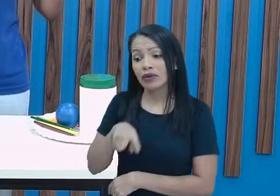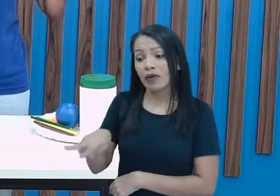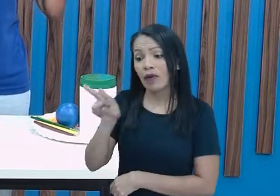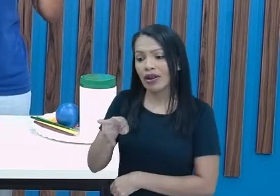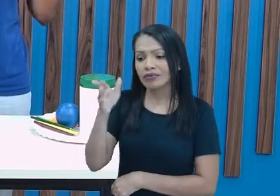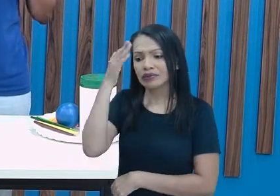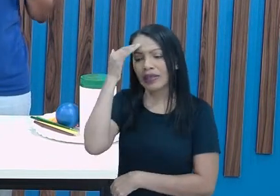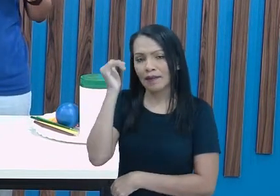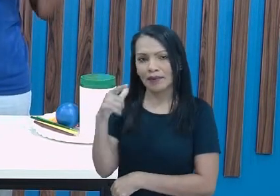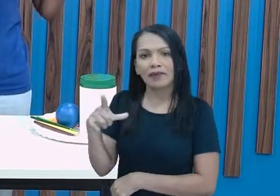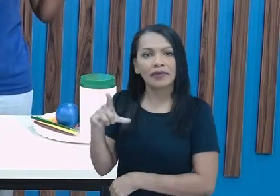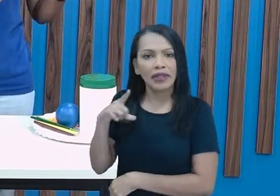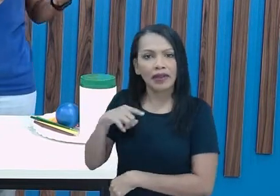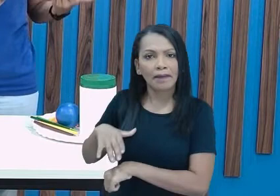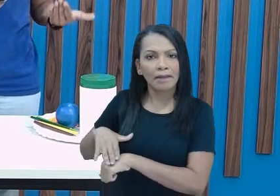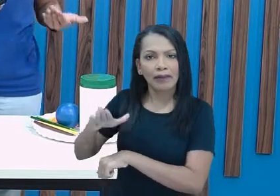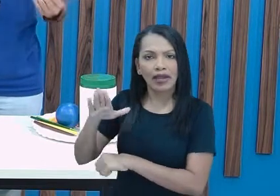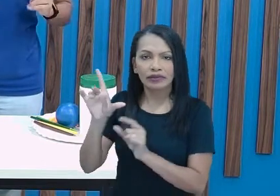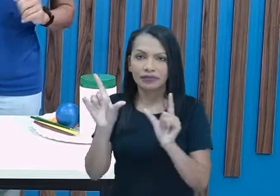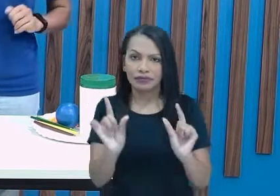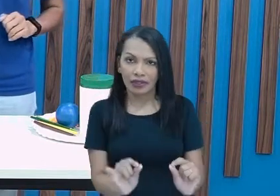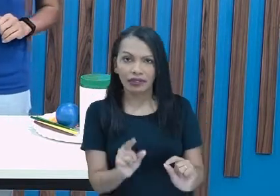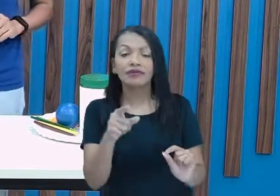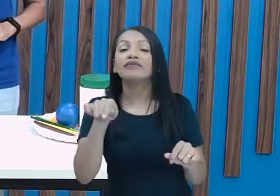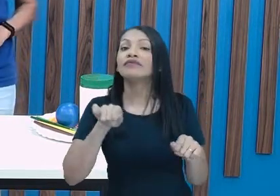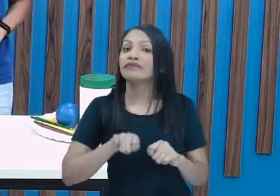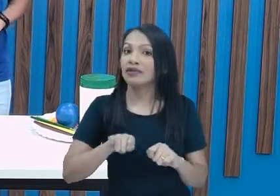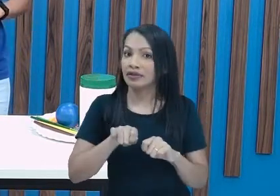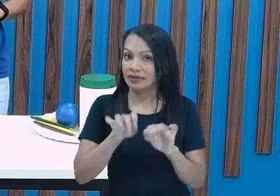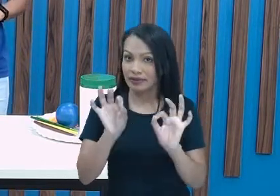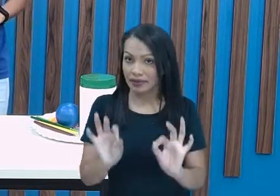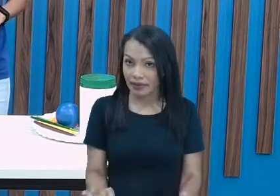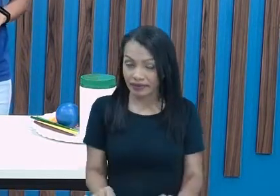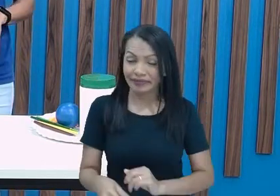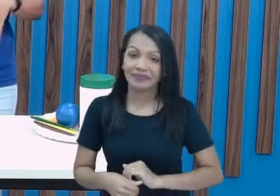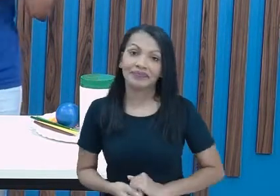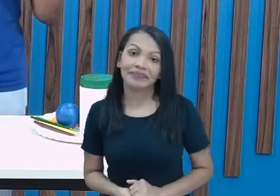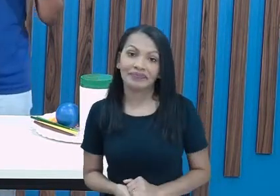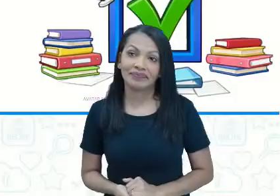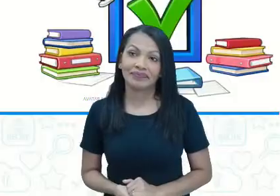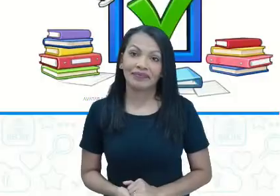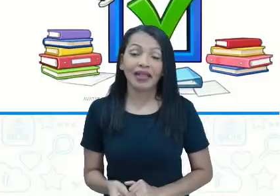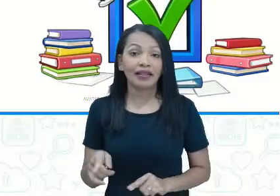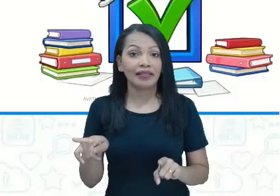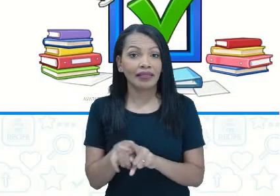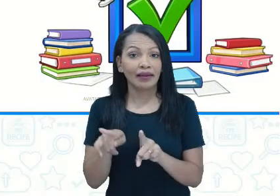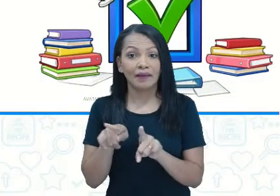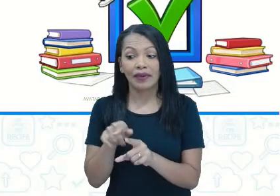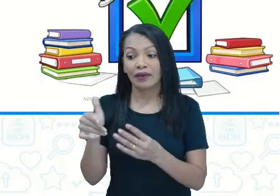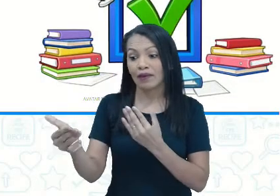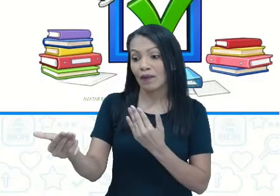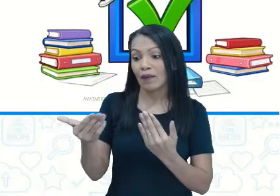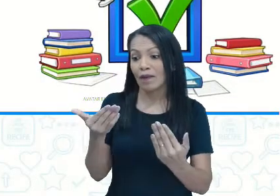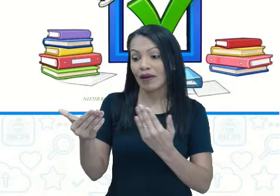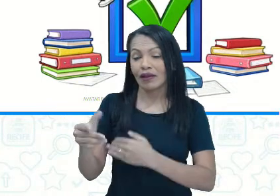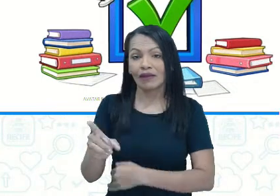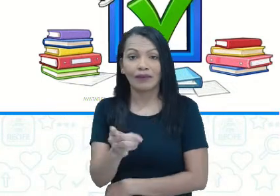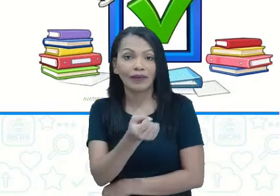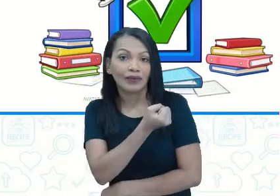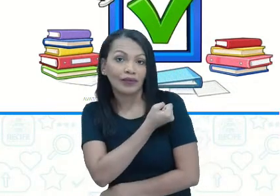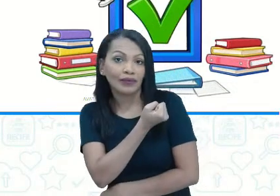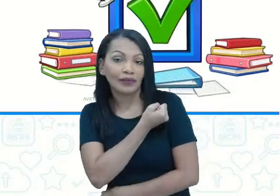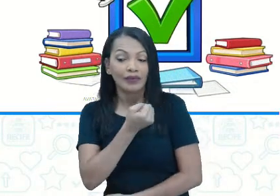observando. Só observando, a gente também fez isso, tá certo? E comparamos os números, fizemos